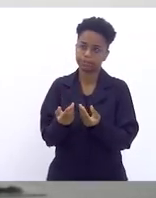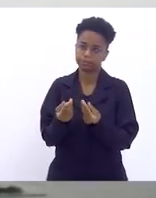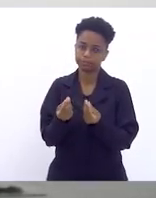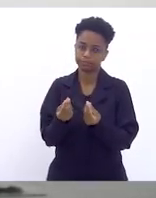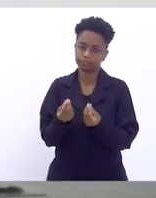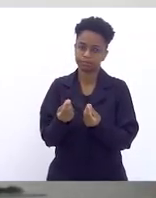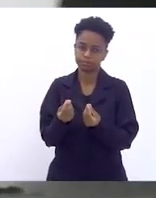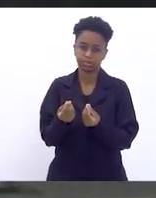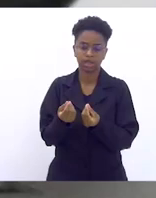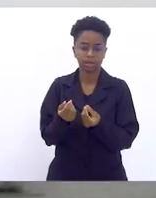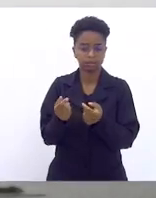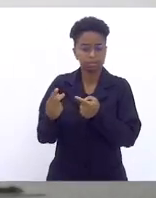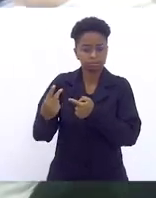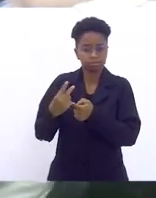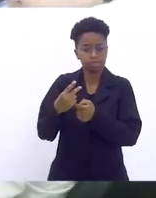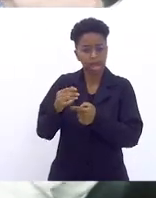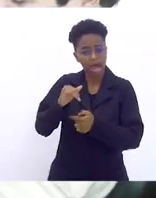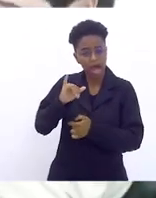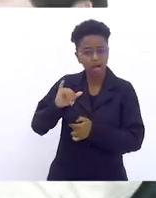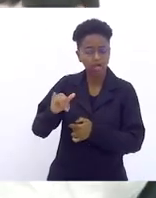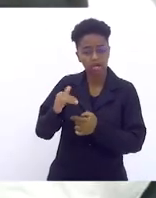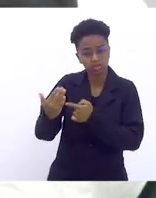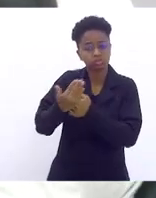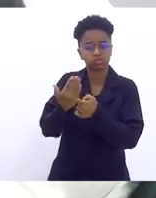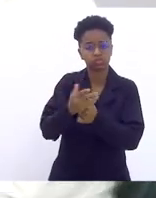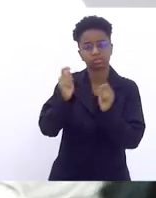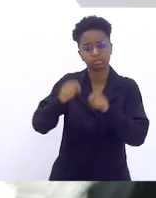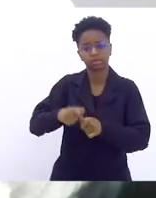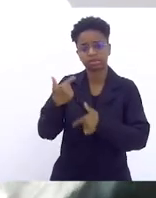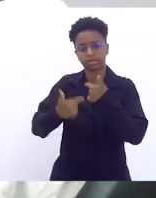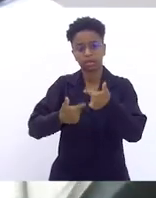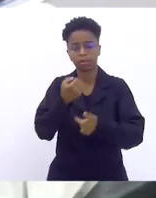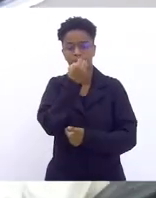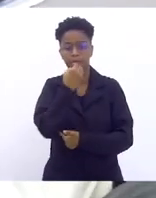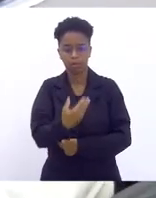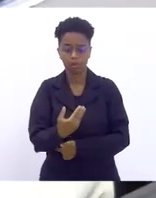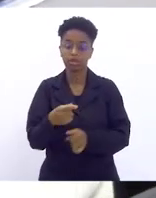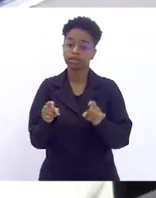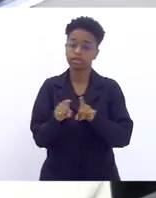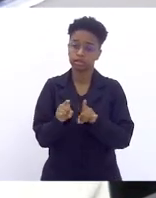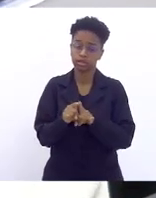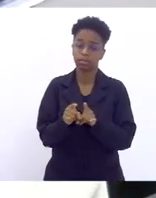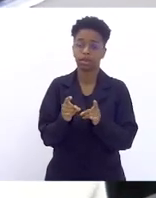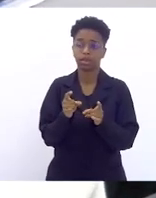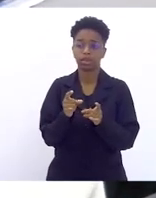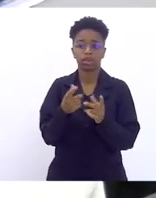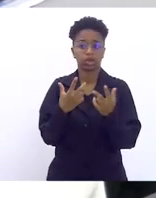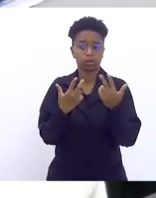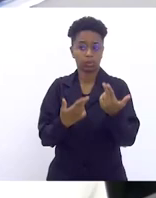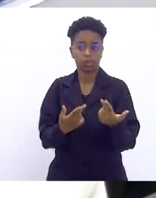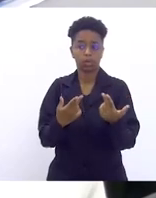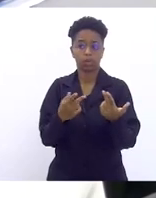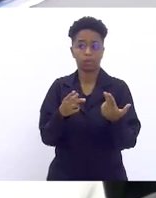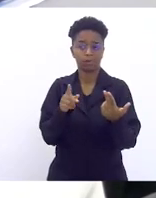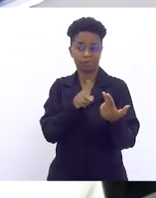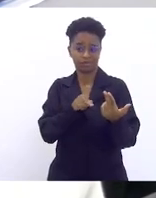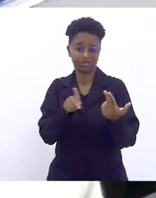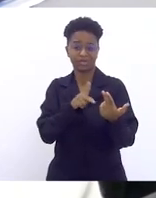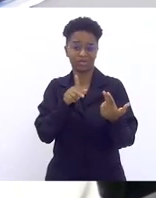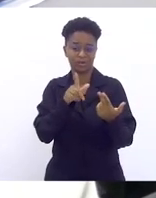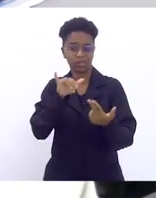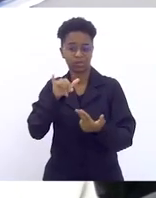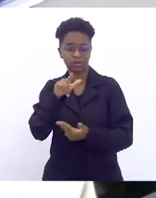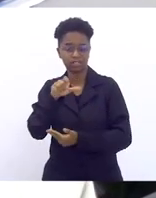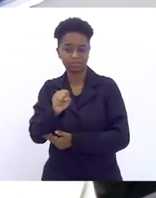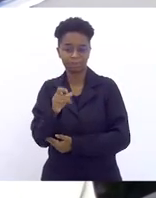salvaguarda que nós temos para fazer de fato um bom trabalho e como uma das palavras do deputado e Professor Luiz Paulo que